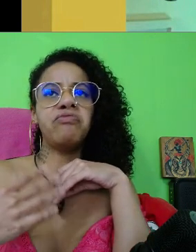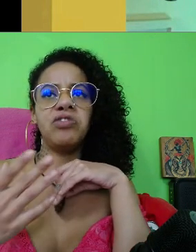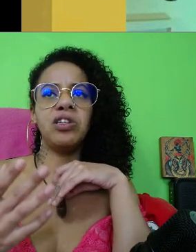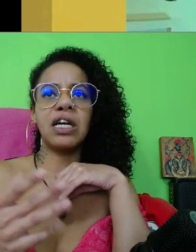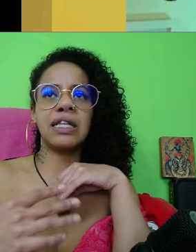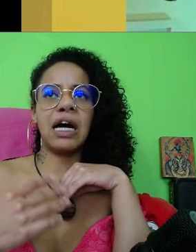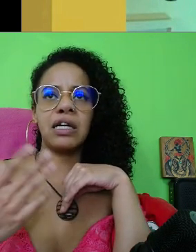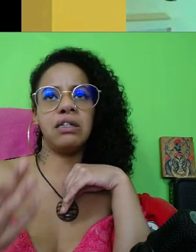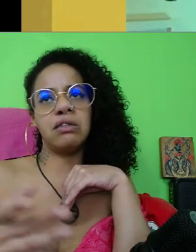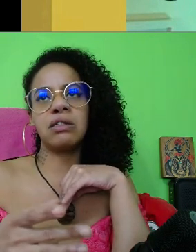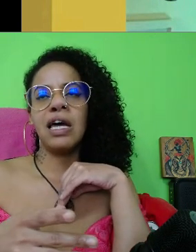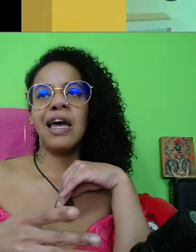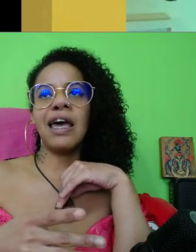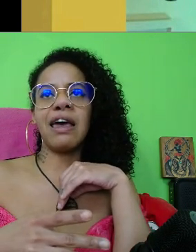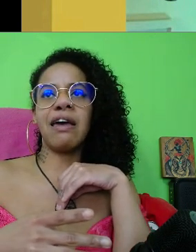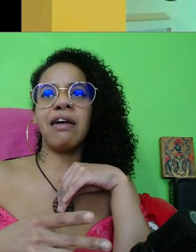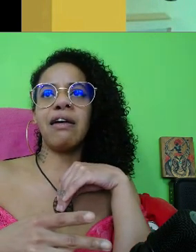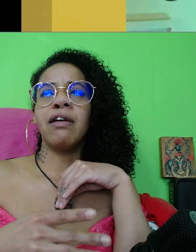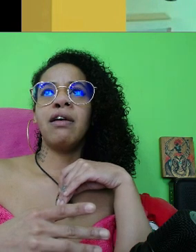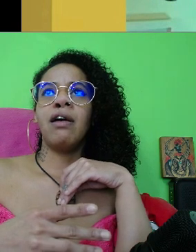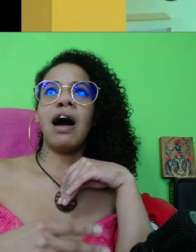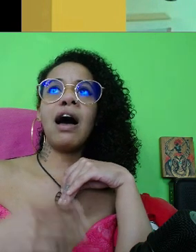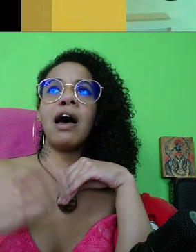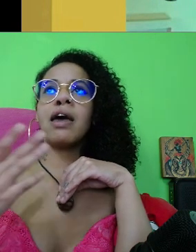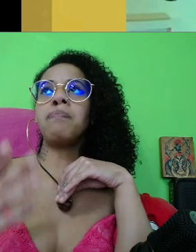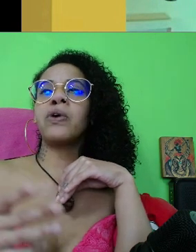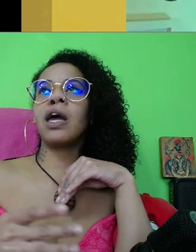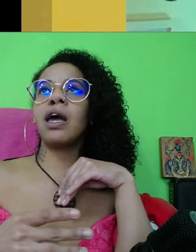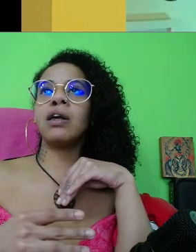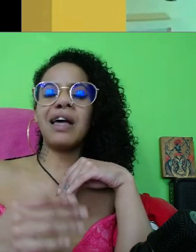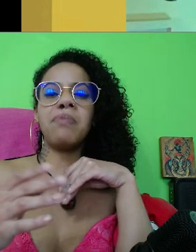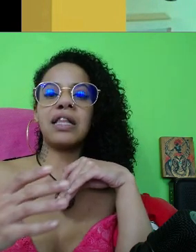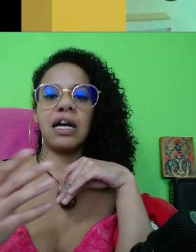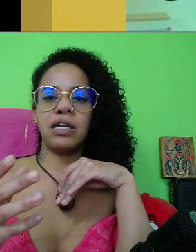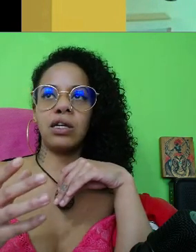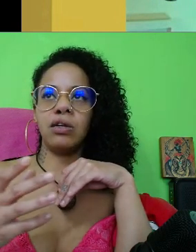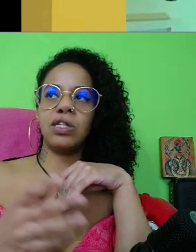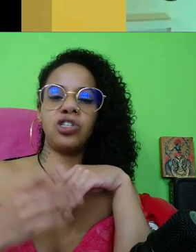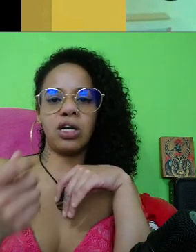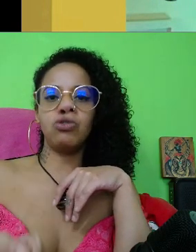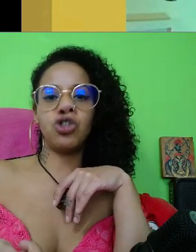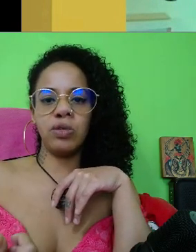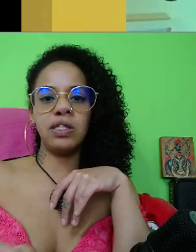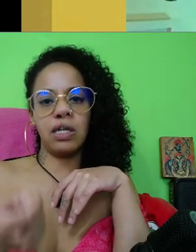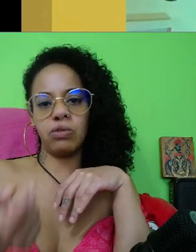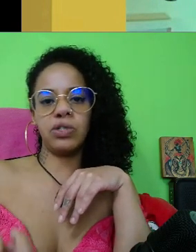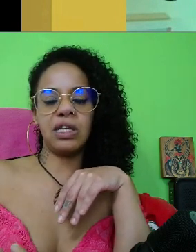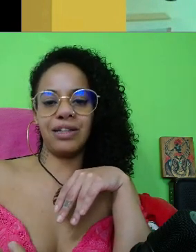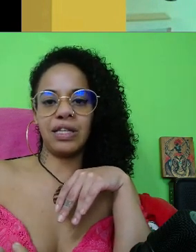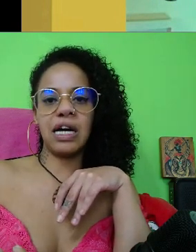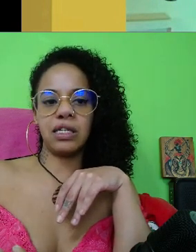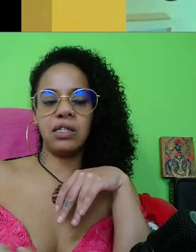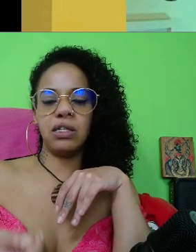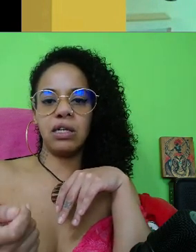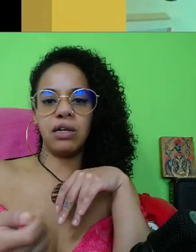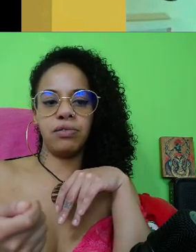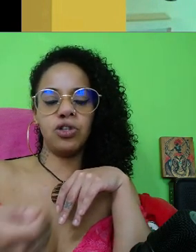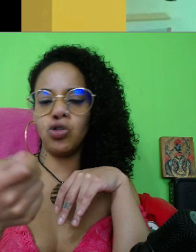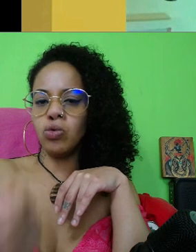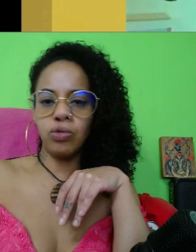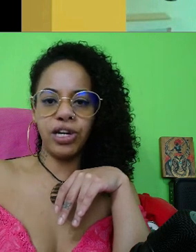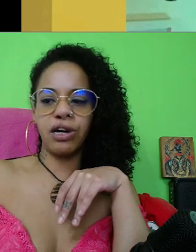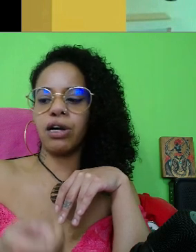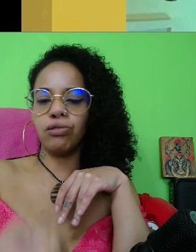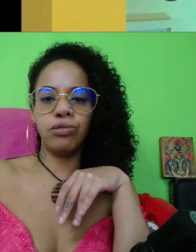né não vi ataques é ai porque sabe ataque que você chega no juiz e é considerado ataque assim